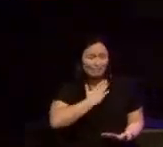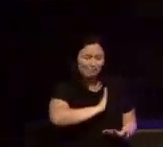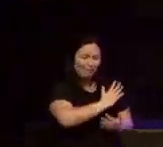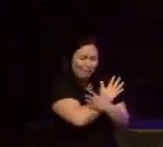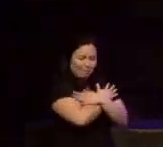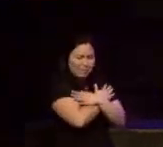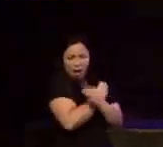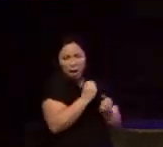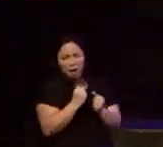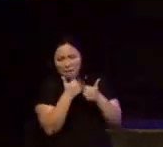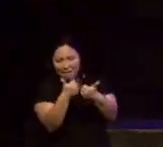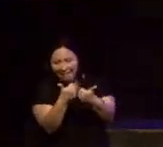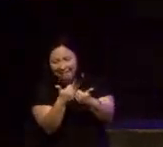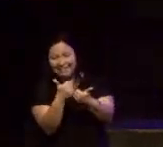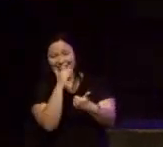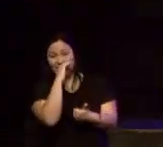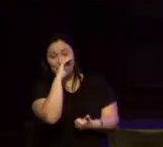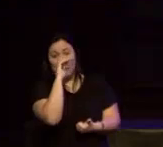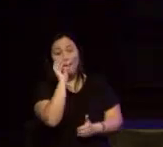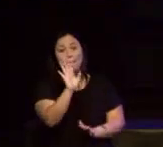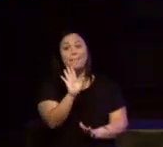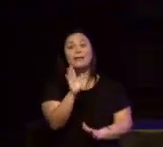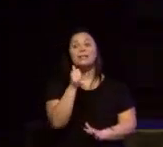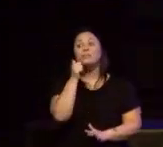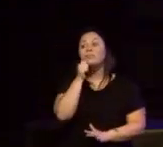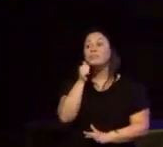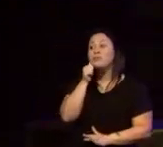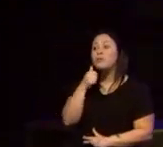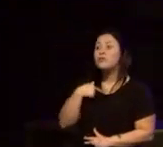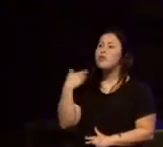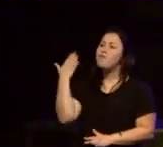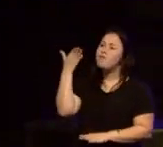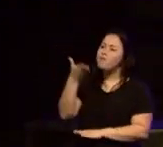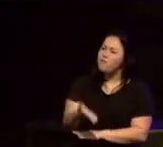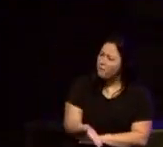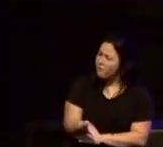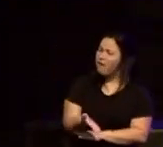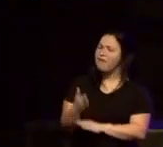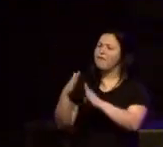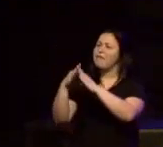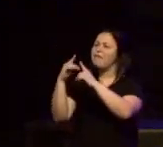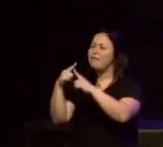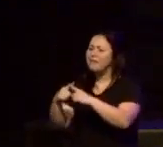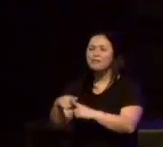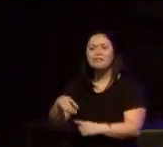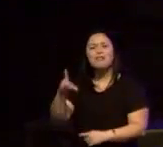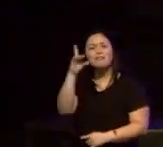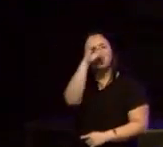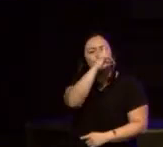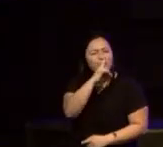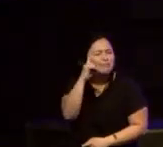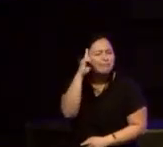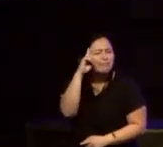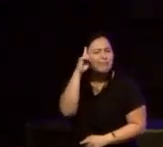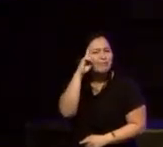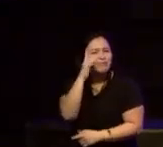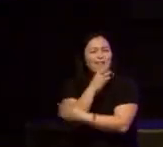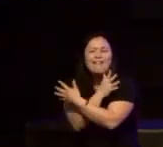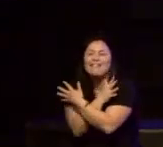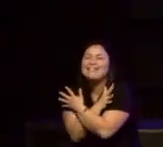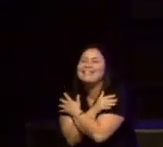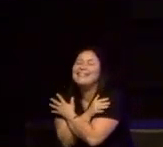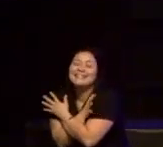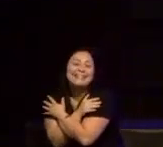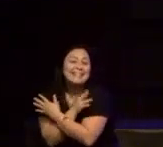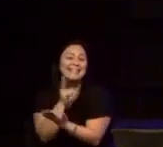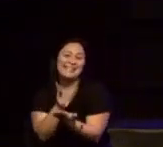jeito. Mas essa senhora disse, olha, eu venho à igreja todo domingo, porque esse é o único abraço que eu recebo a semana inteira.